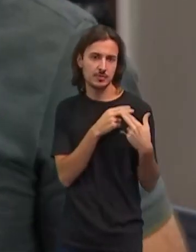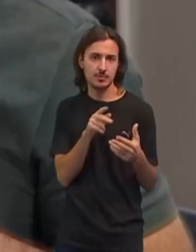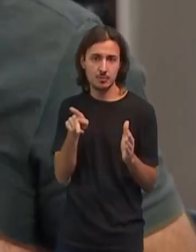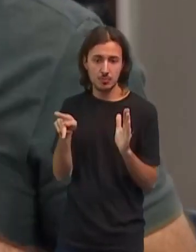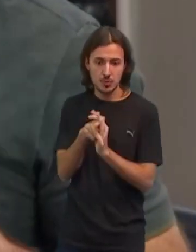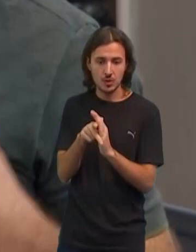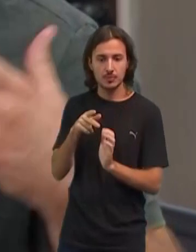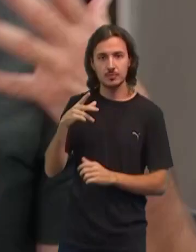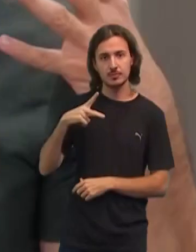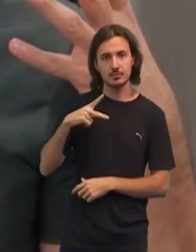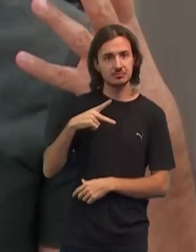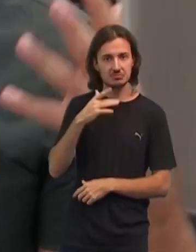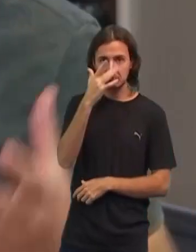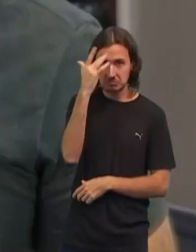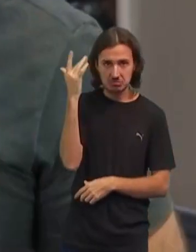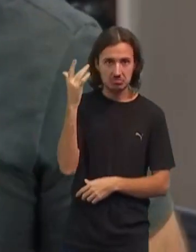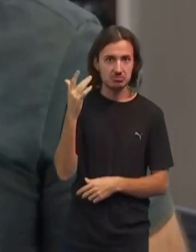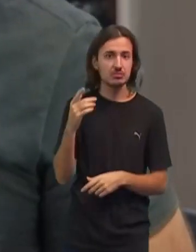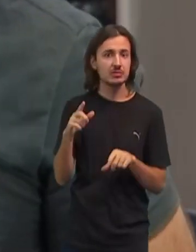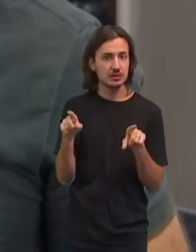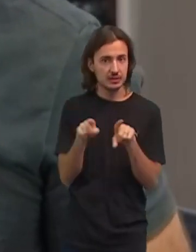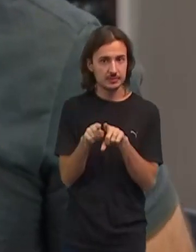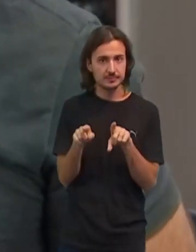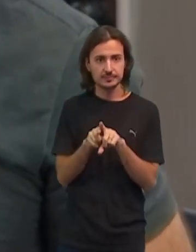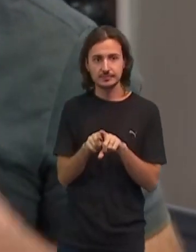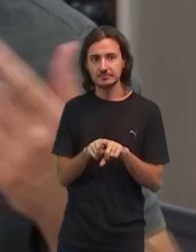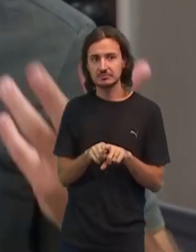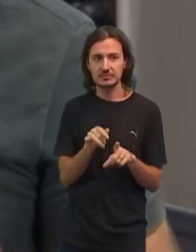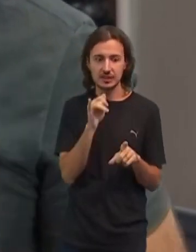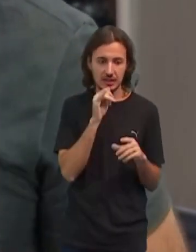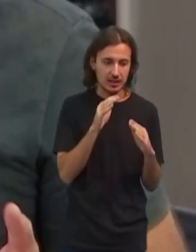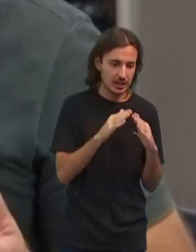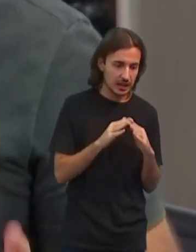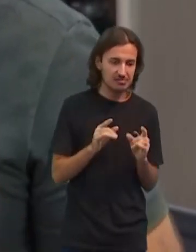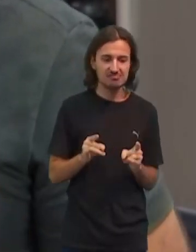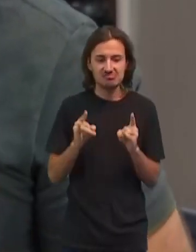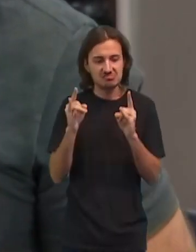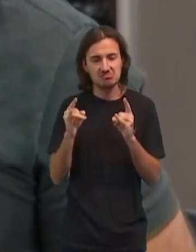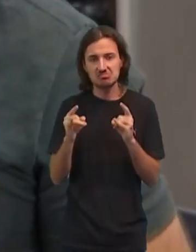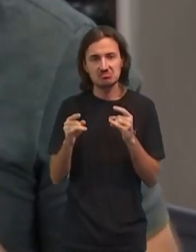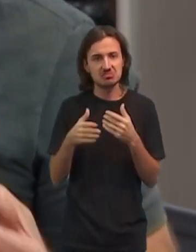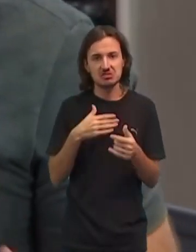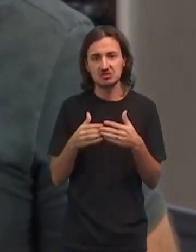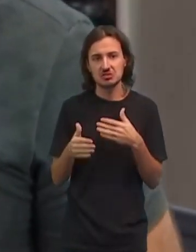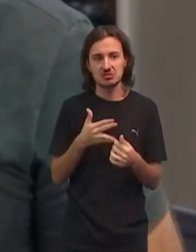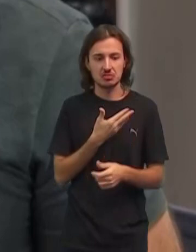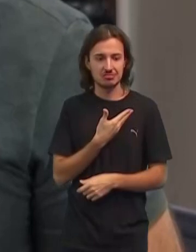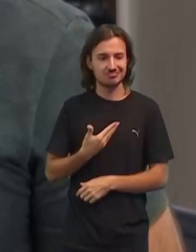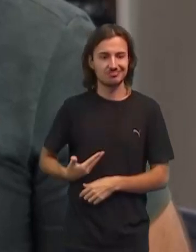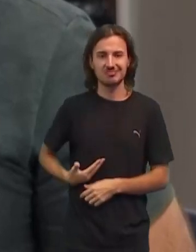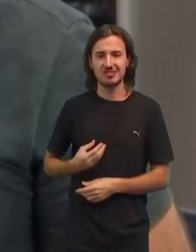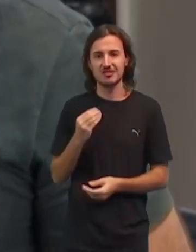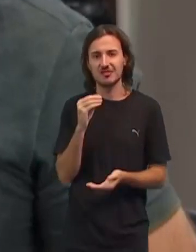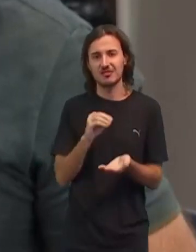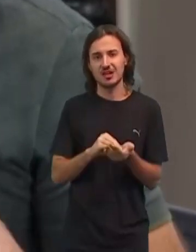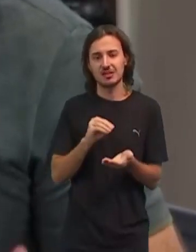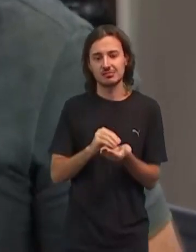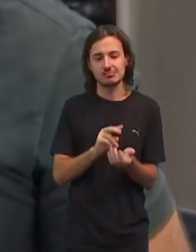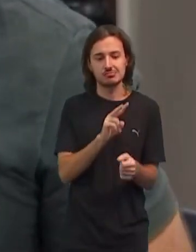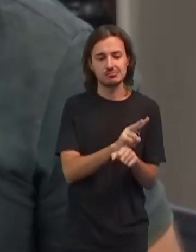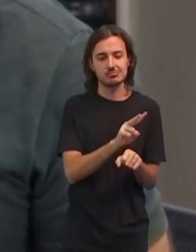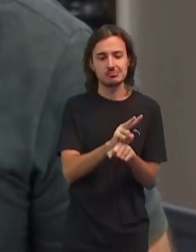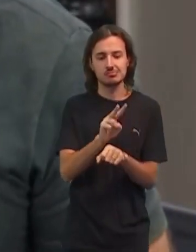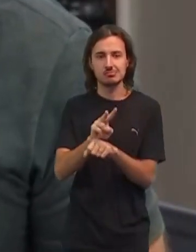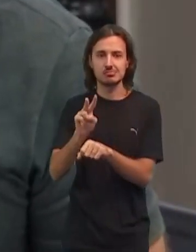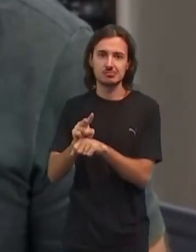os imóveis que é do próprio poder público, seja ele estadual, federal ou municipal, eles são conservados, né, porque nem o poder